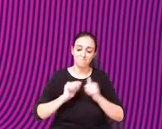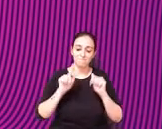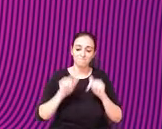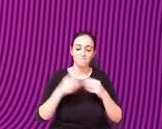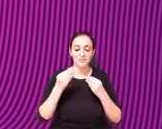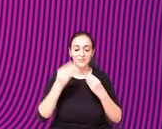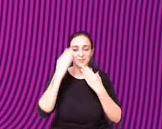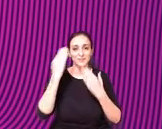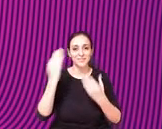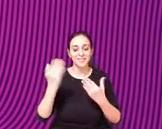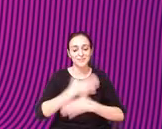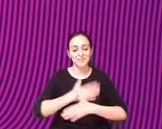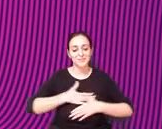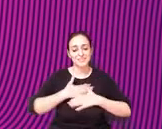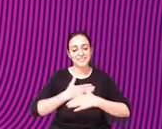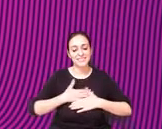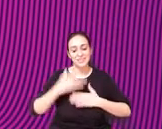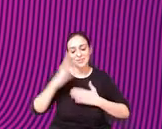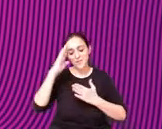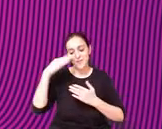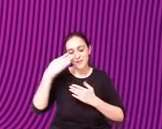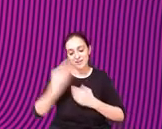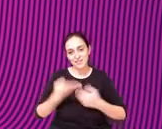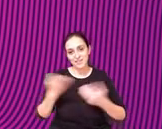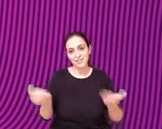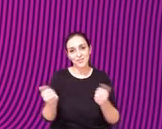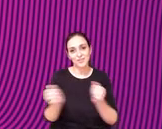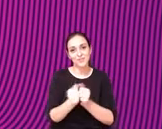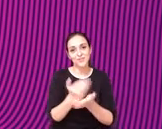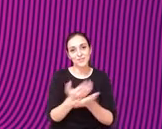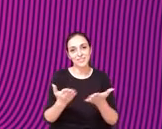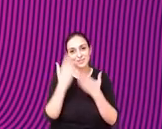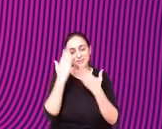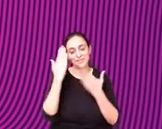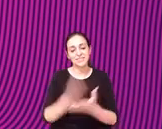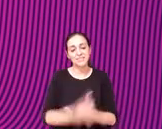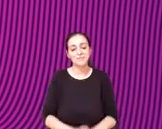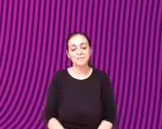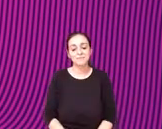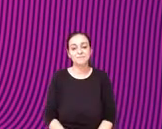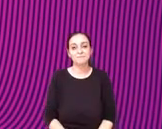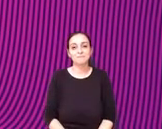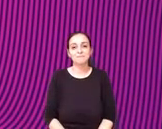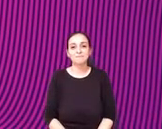vez, um prazer enorme e uma honra poder estar aqui convosco. Obrigado.